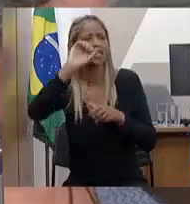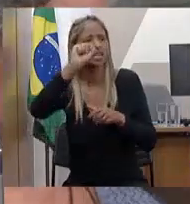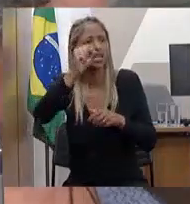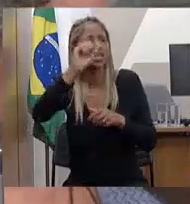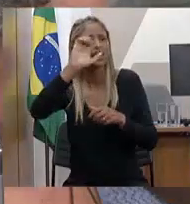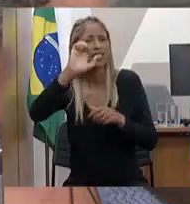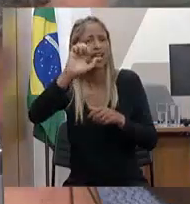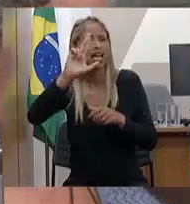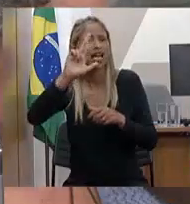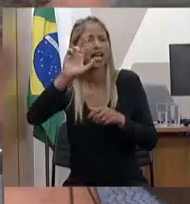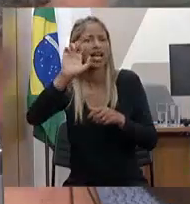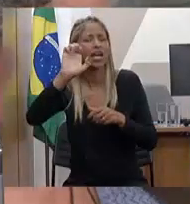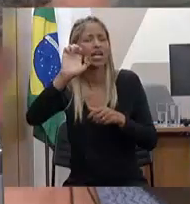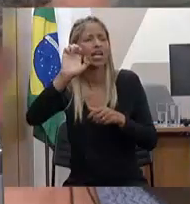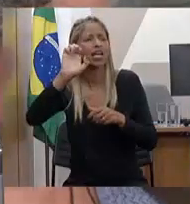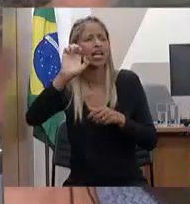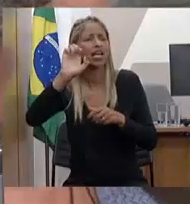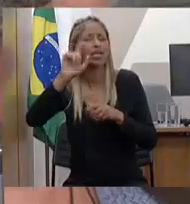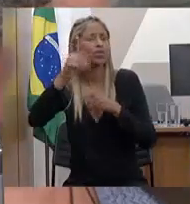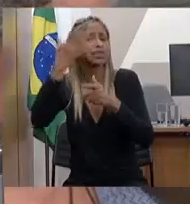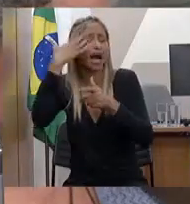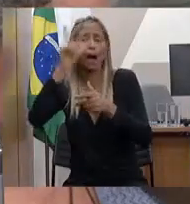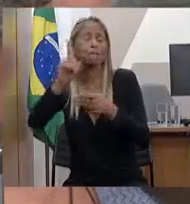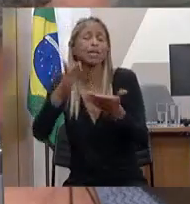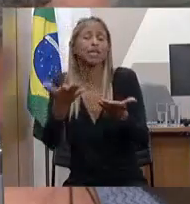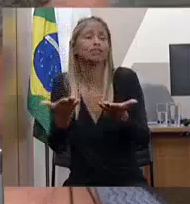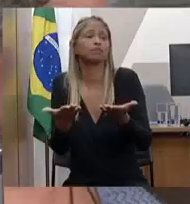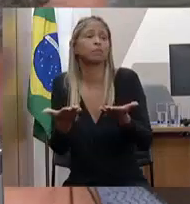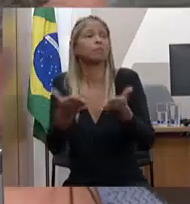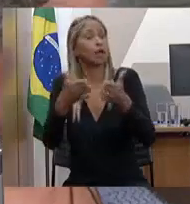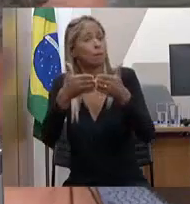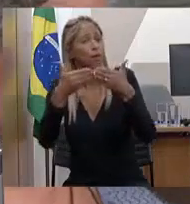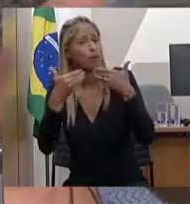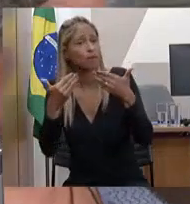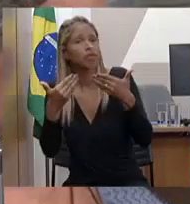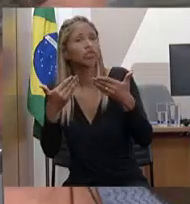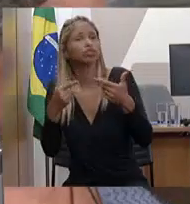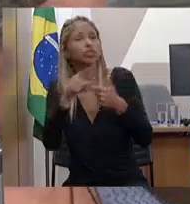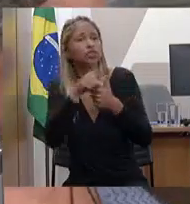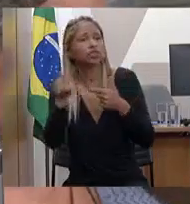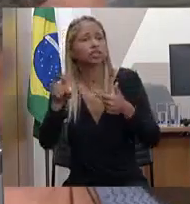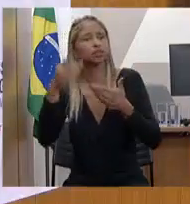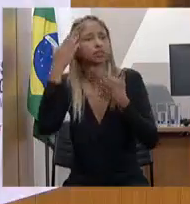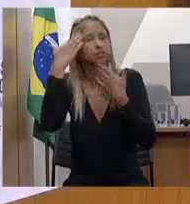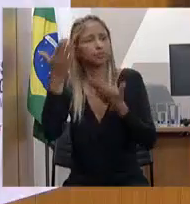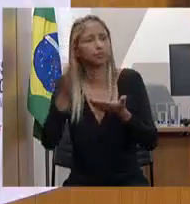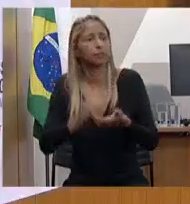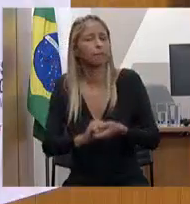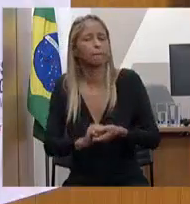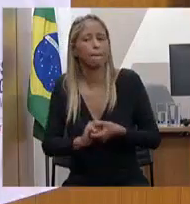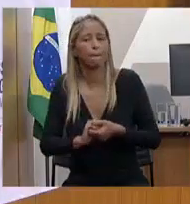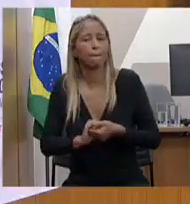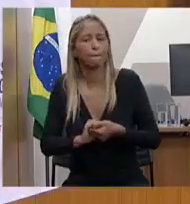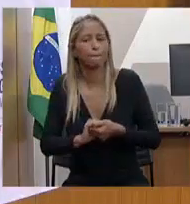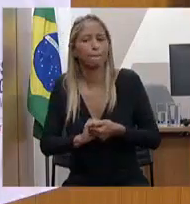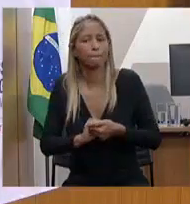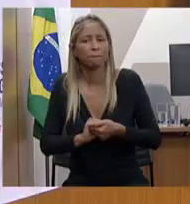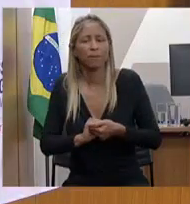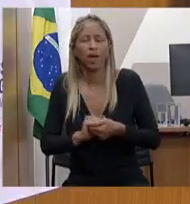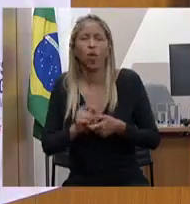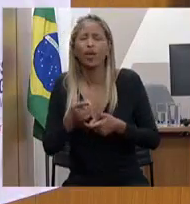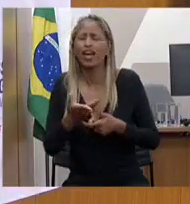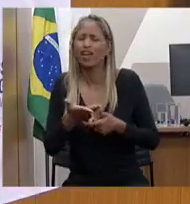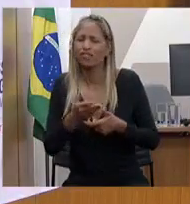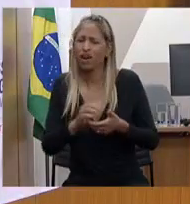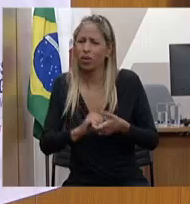mas o trabalhador não sabe Então essa é o meu pedido a todos vocês muito obrigada Lurdinha